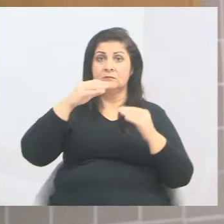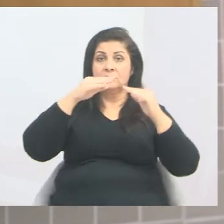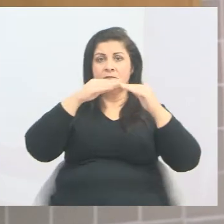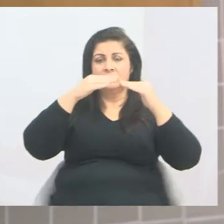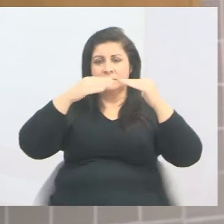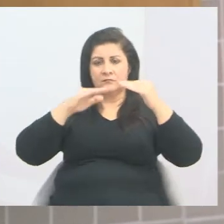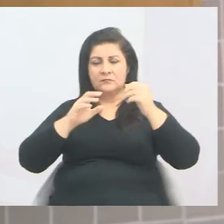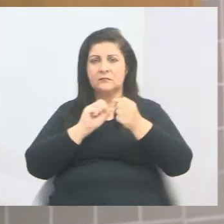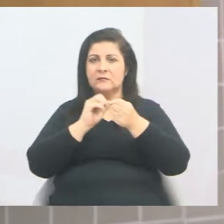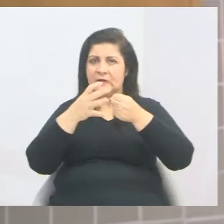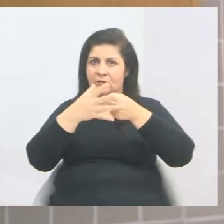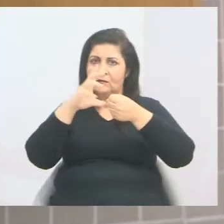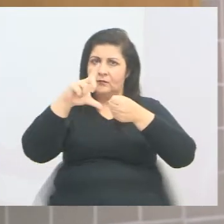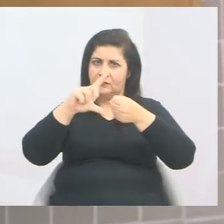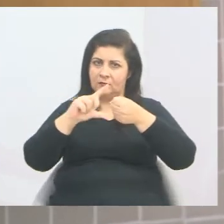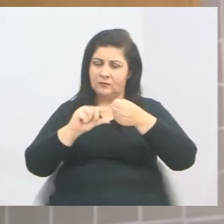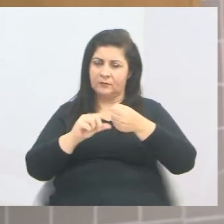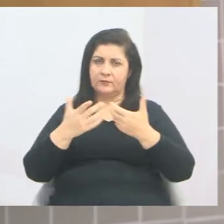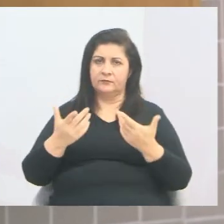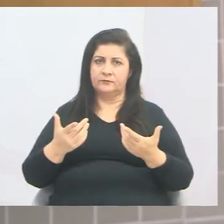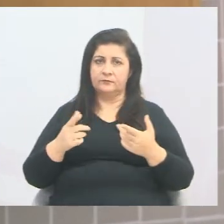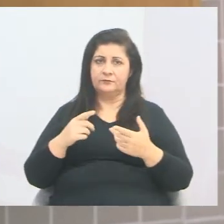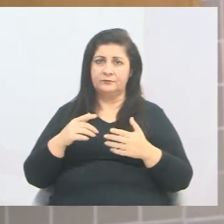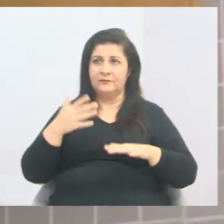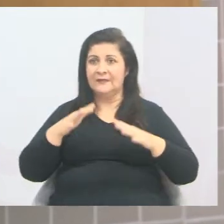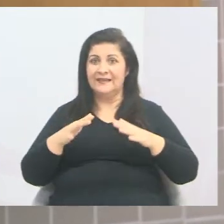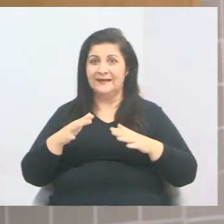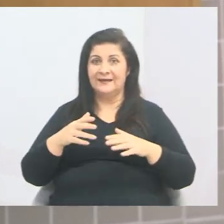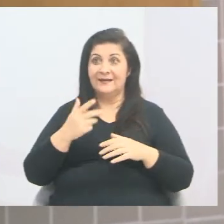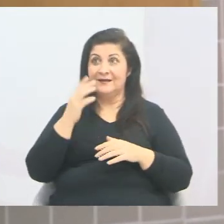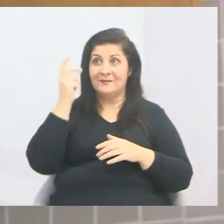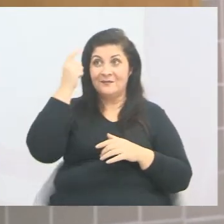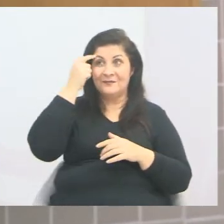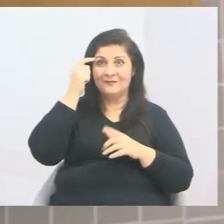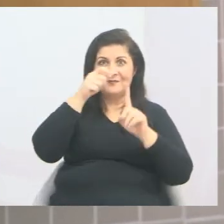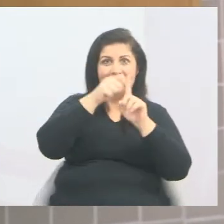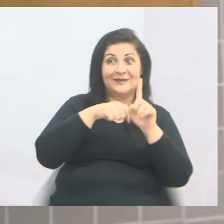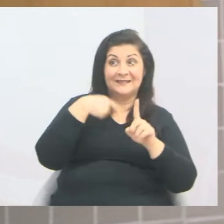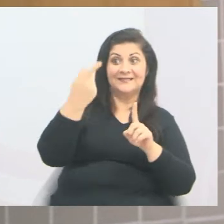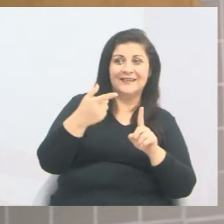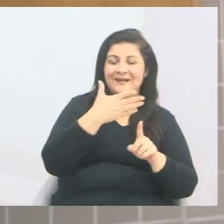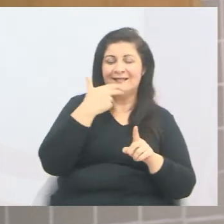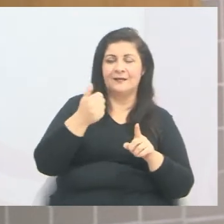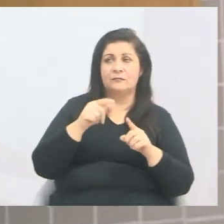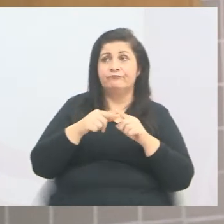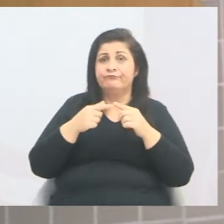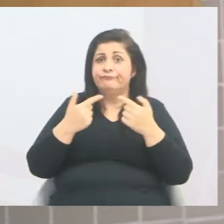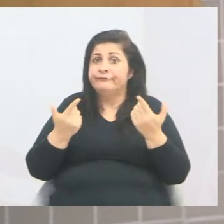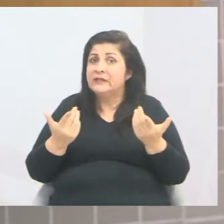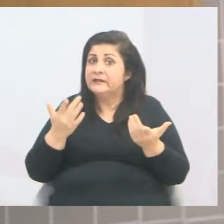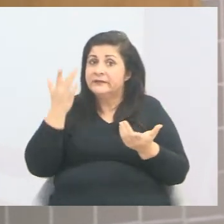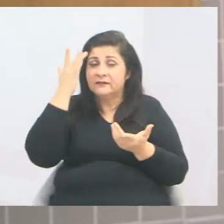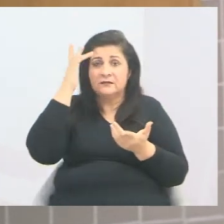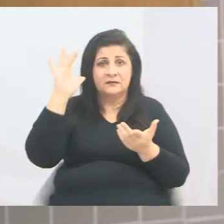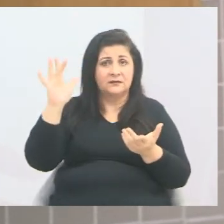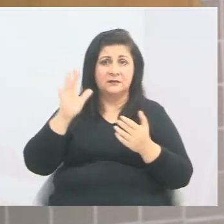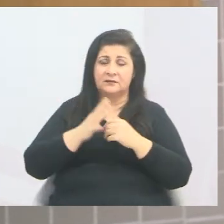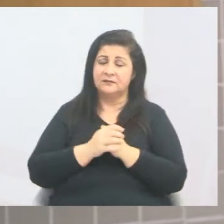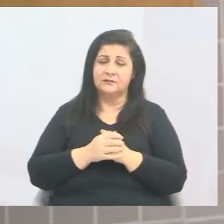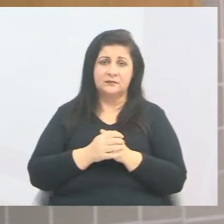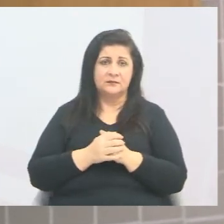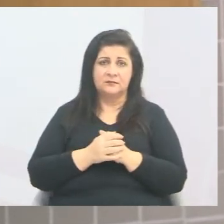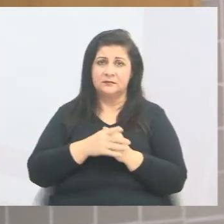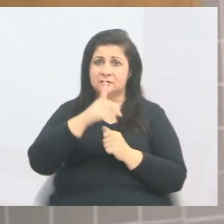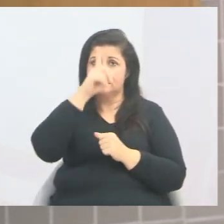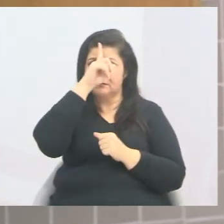essa doença. Muitas vezes a gente acha que mês que vem já está melhor, mas não sabemos dizer. Temos aqui o hospital de campanha, que a